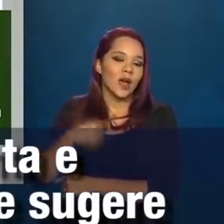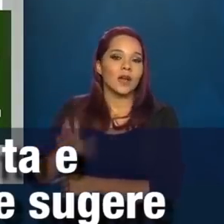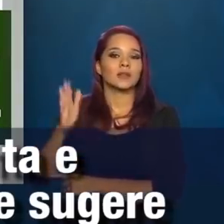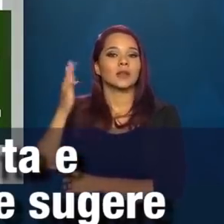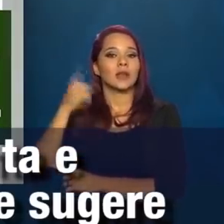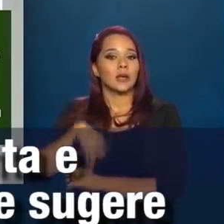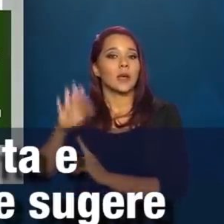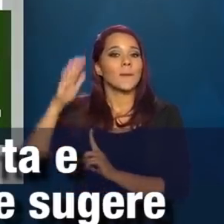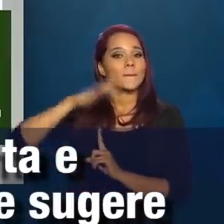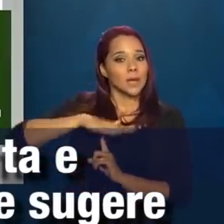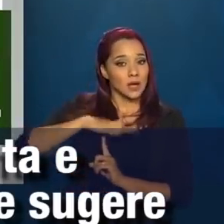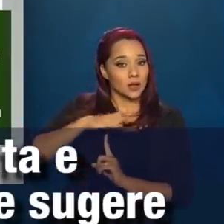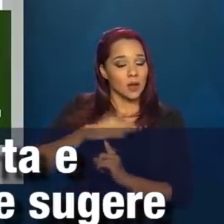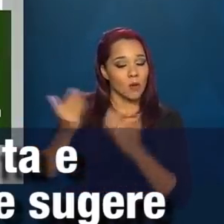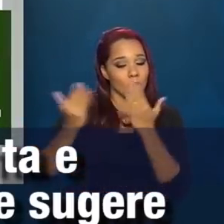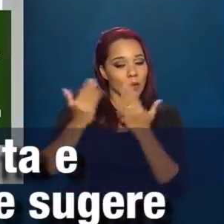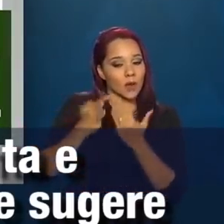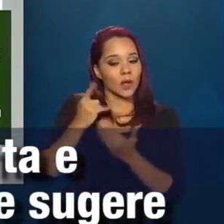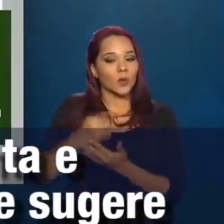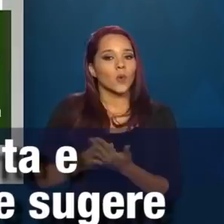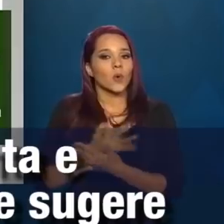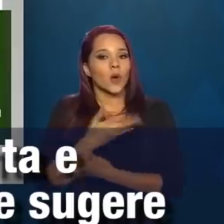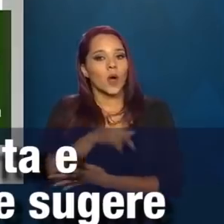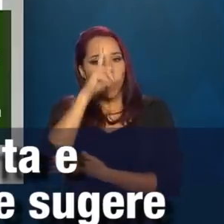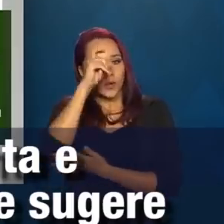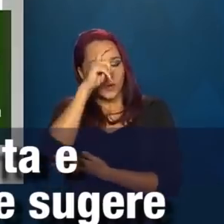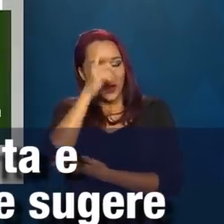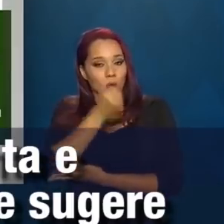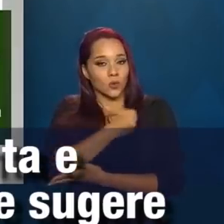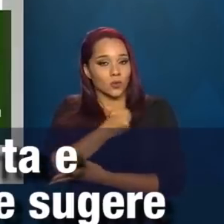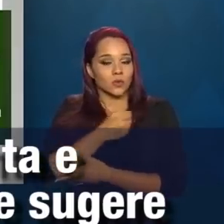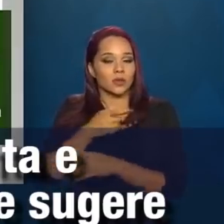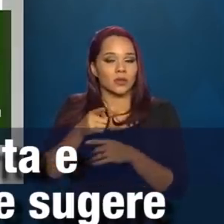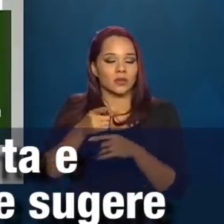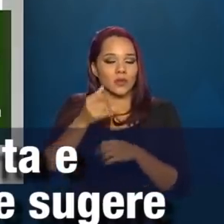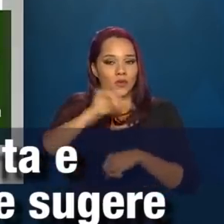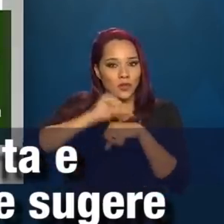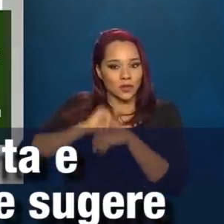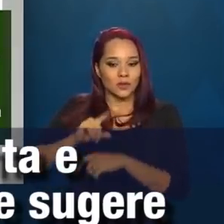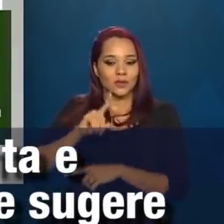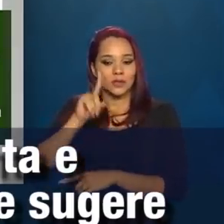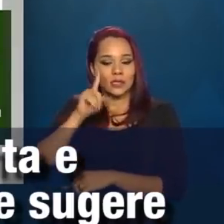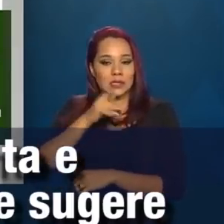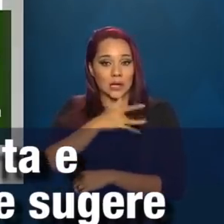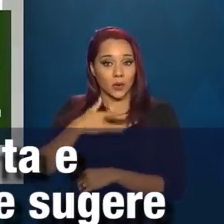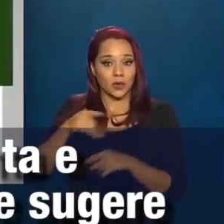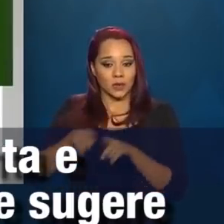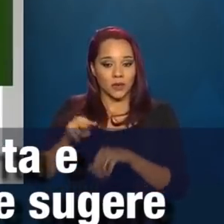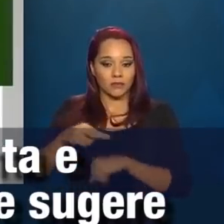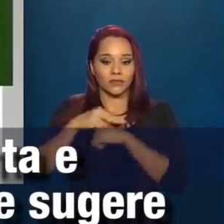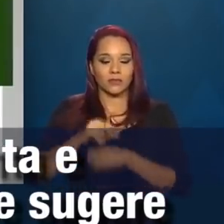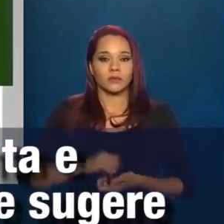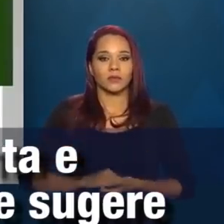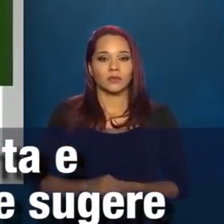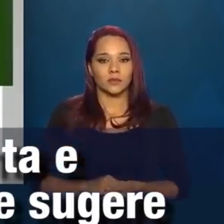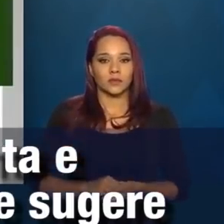comparado com o número de hospitais e unidades de saúde, bem como também de leitos disponíveis. Pode passar?